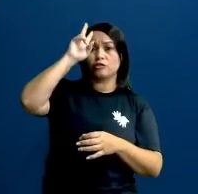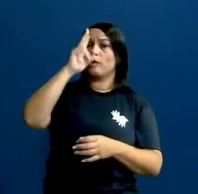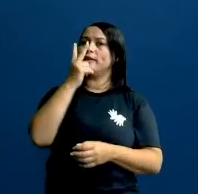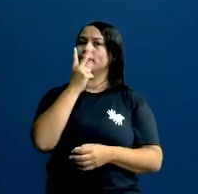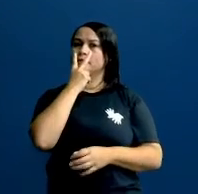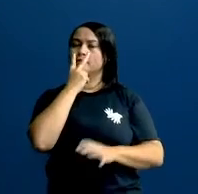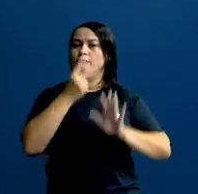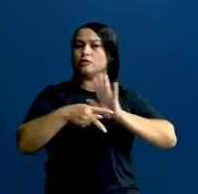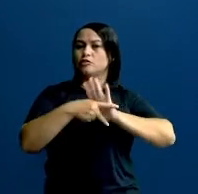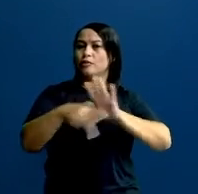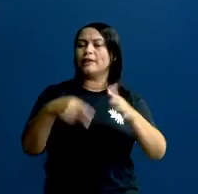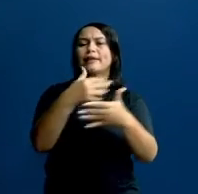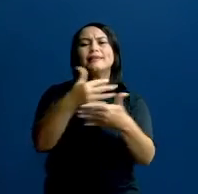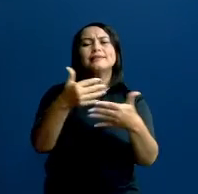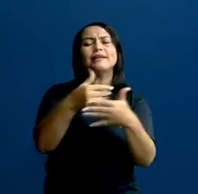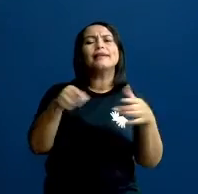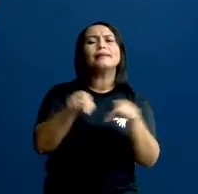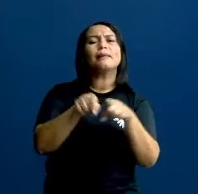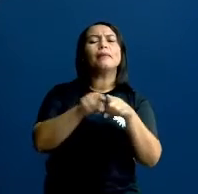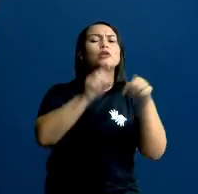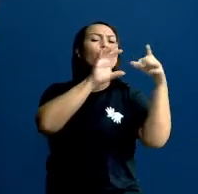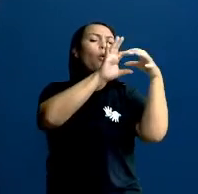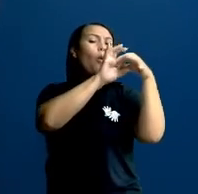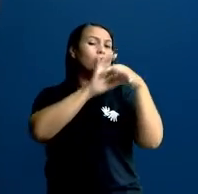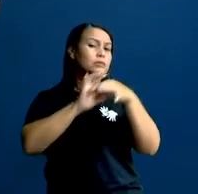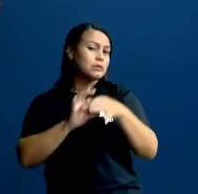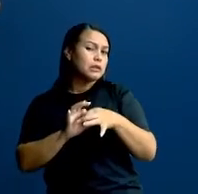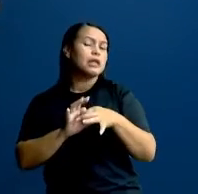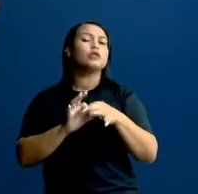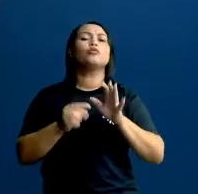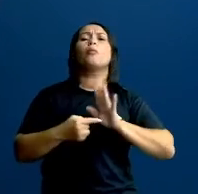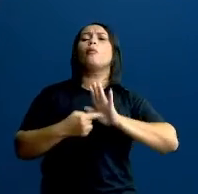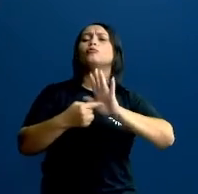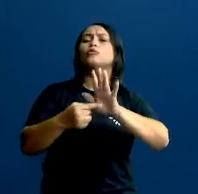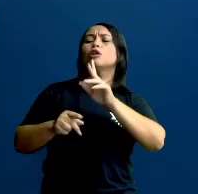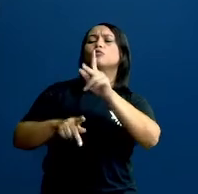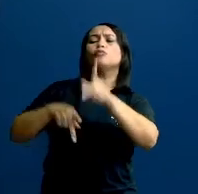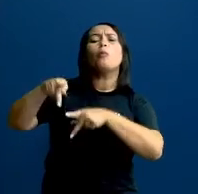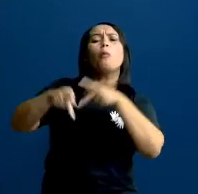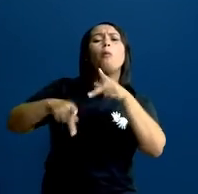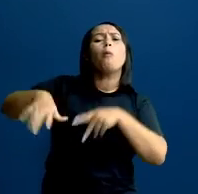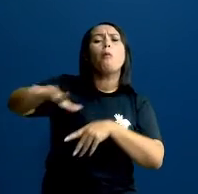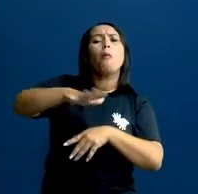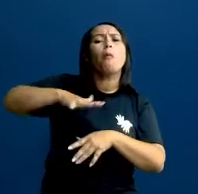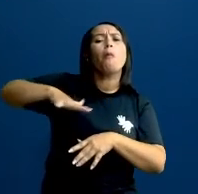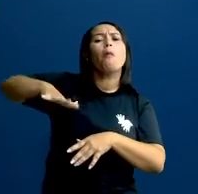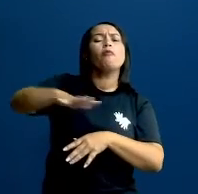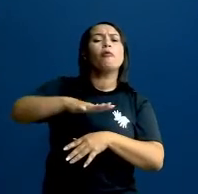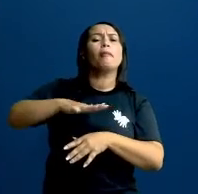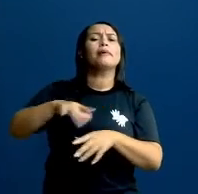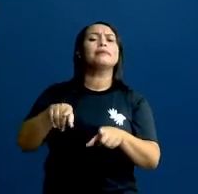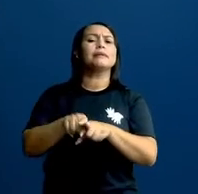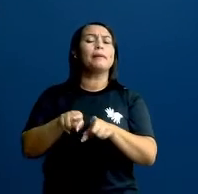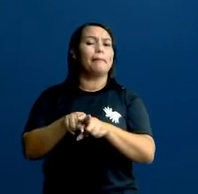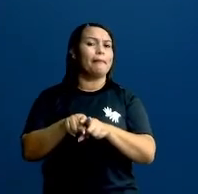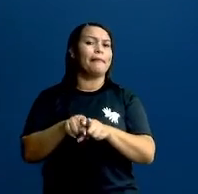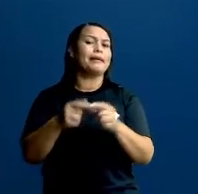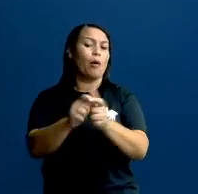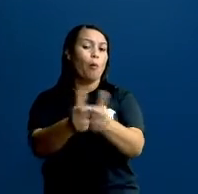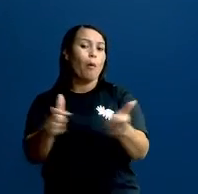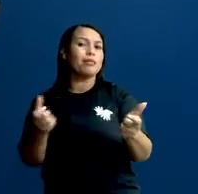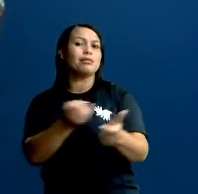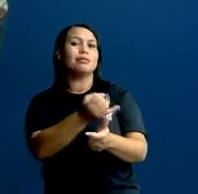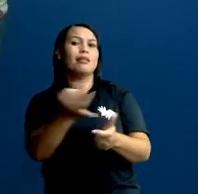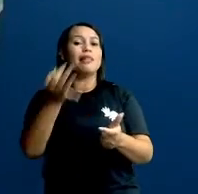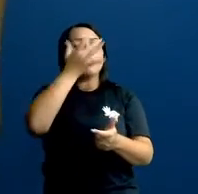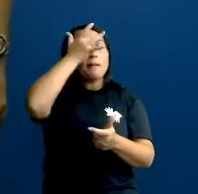de Santo Antão, trazendo um pouco desse contexto, né? Do povoamento, da população, né? Da quantidade